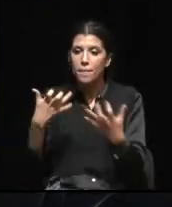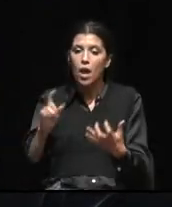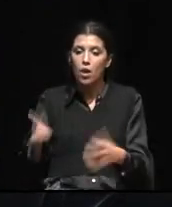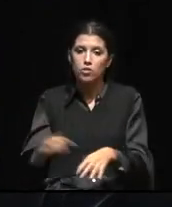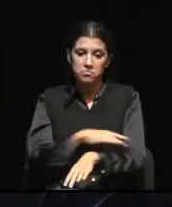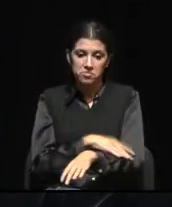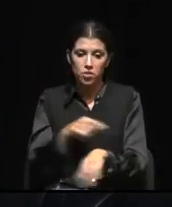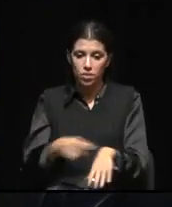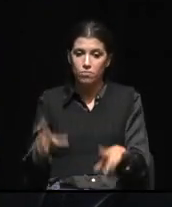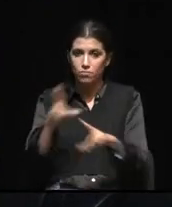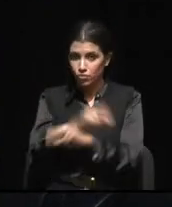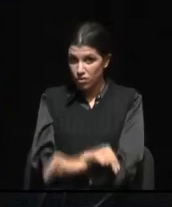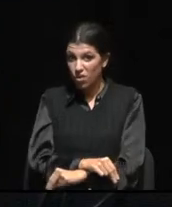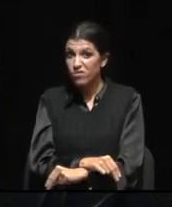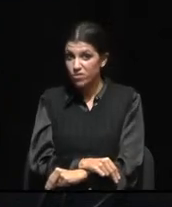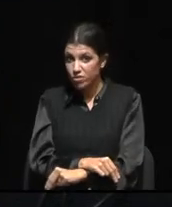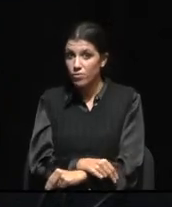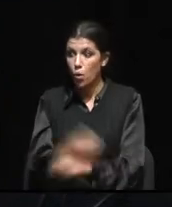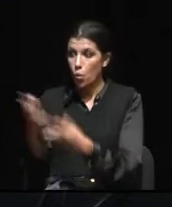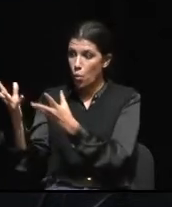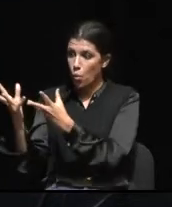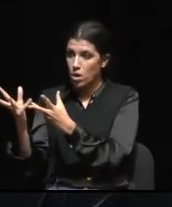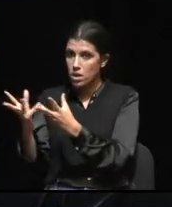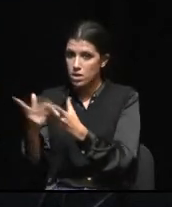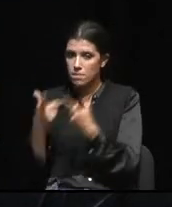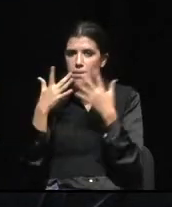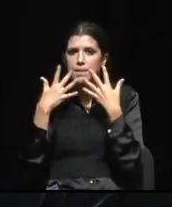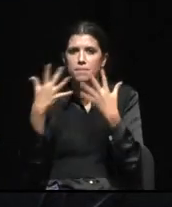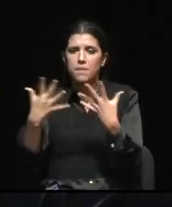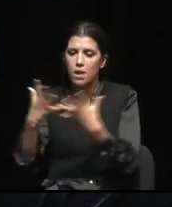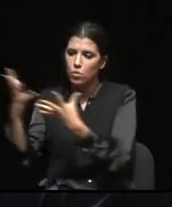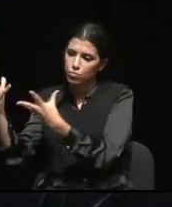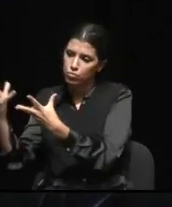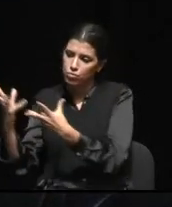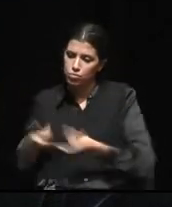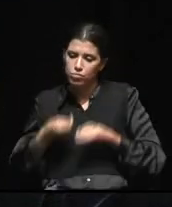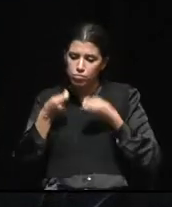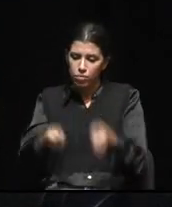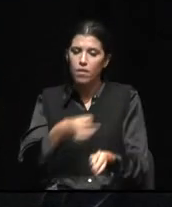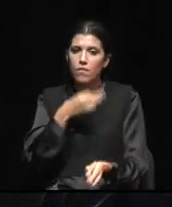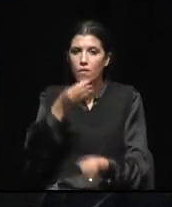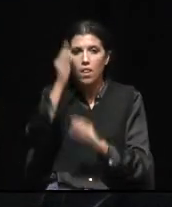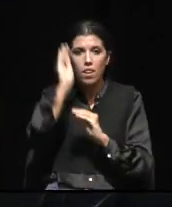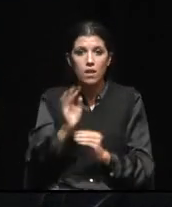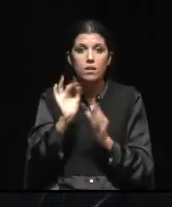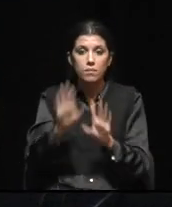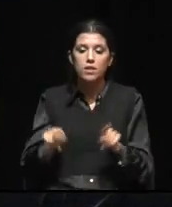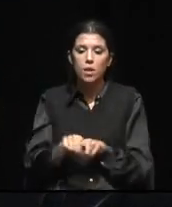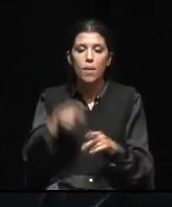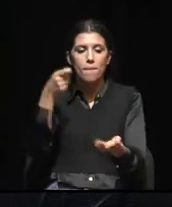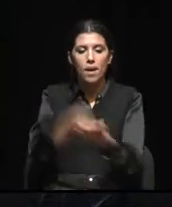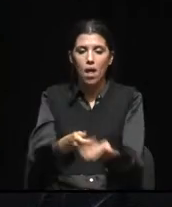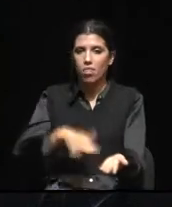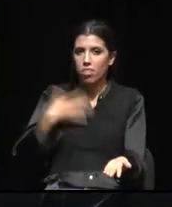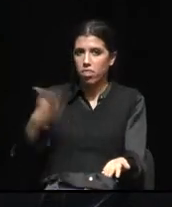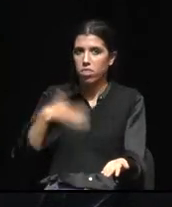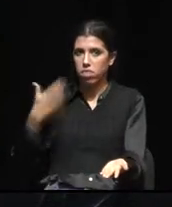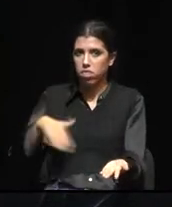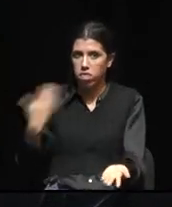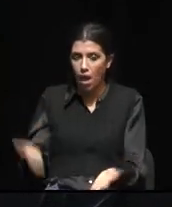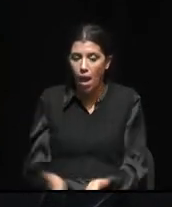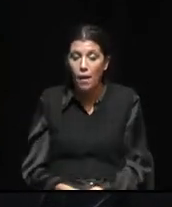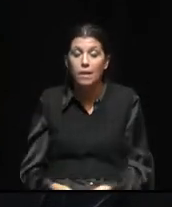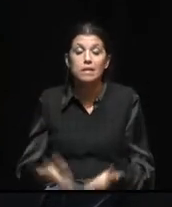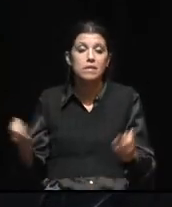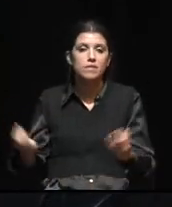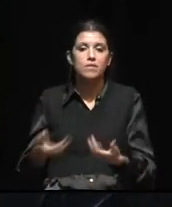executivo dos novos tempos com o maior orçamento da história da nossa cidade que fala da educação mas não quer pagar por ela de facto